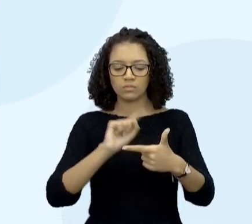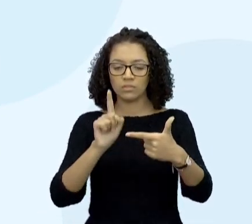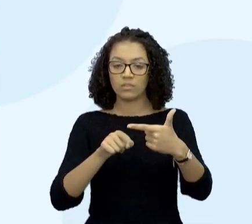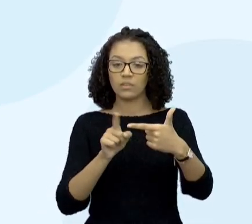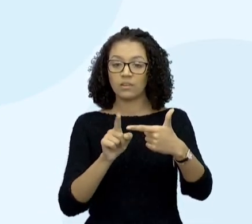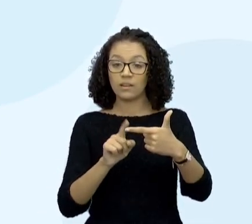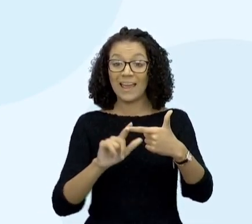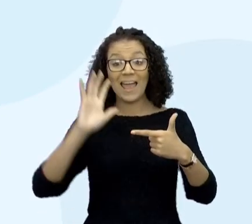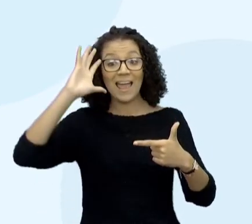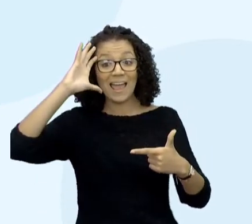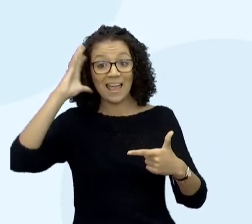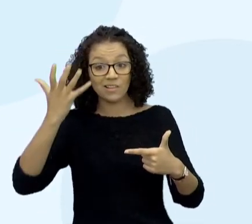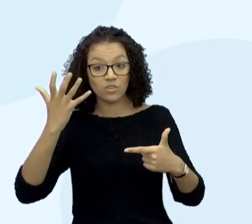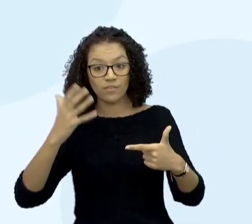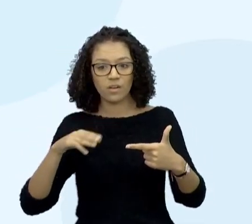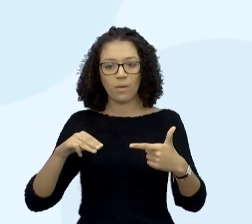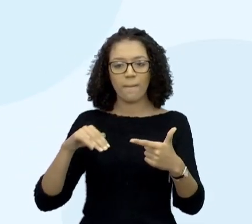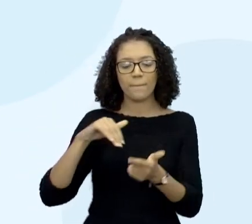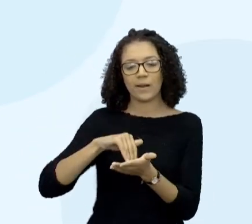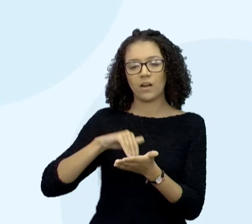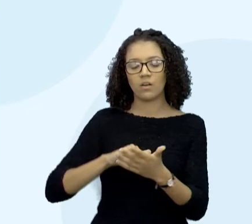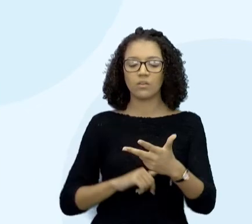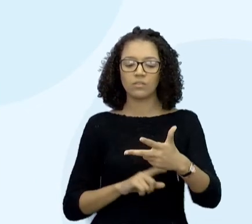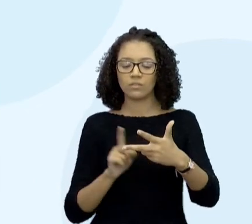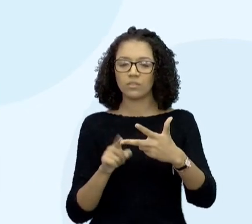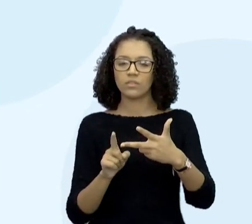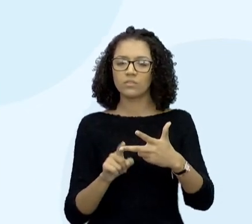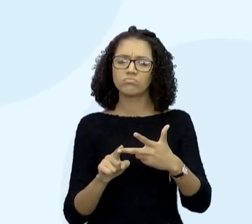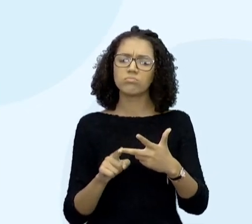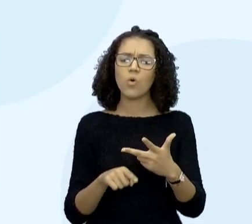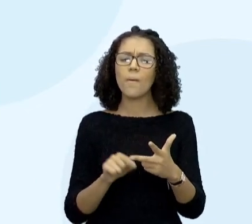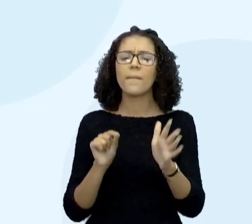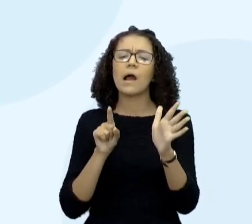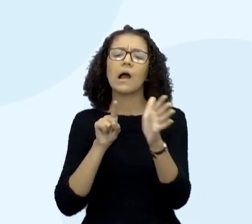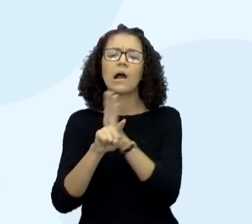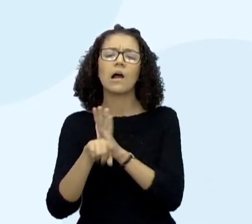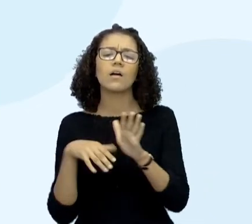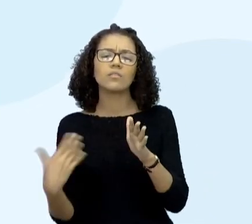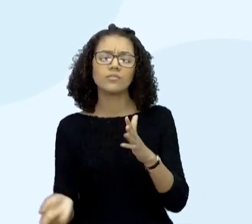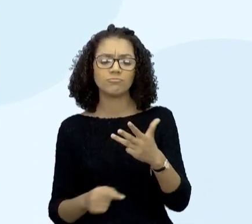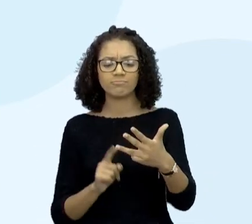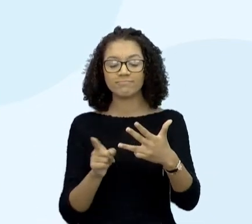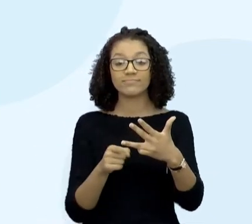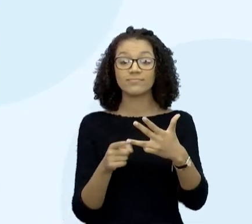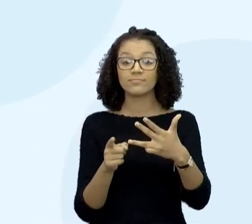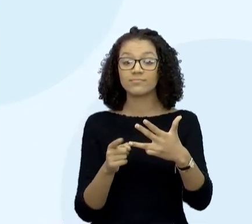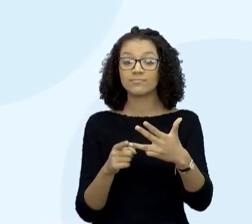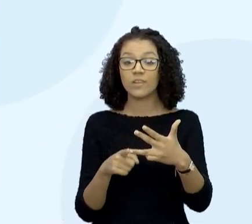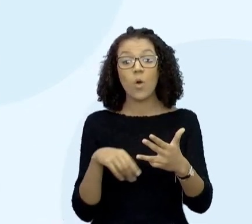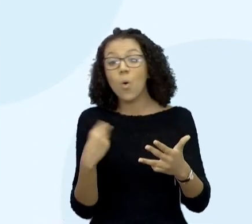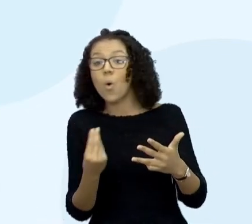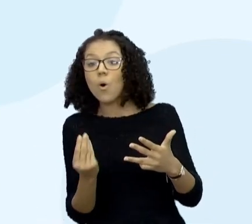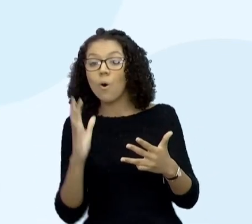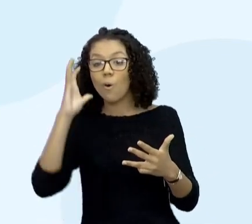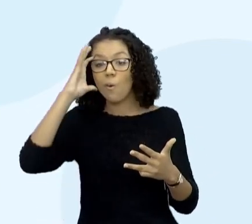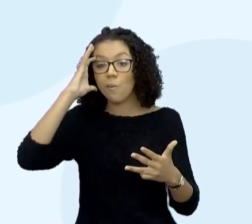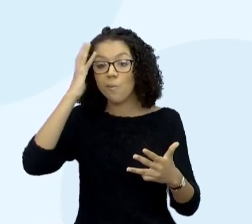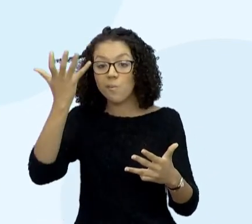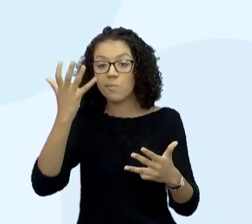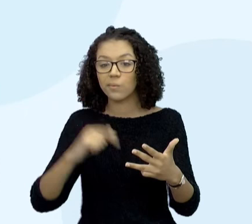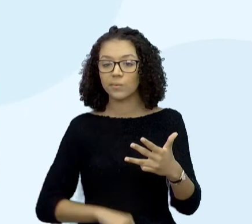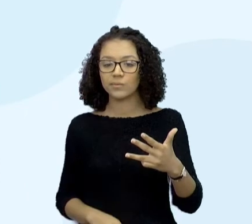situação, problema, micro, questão norteadora do problema e possíveis soluções, e combine ainda como será o